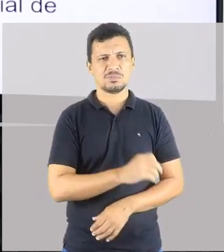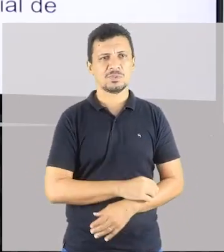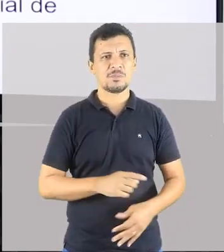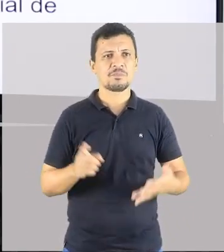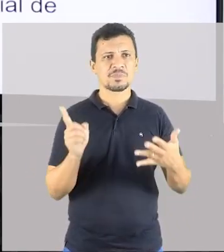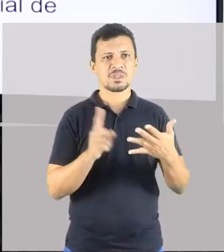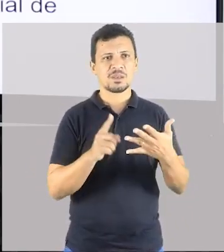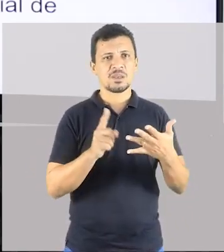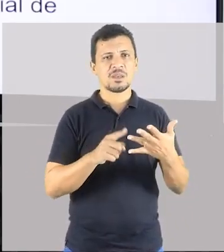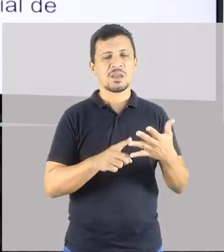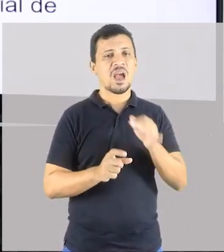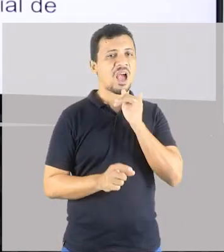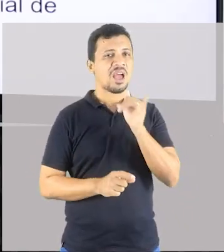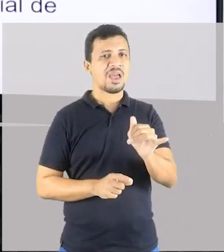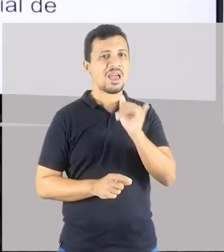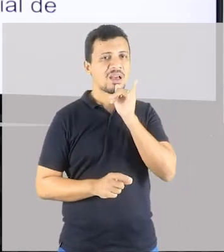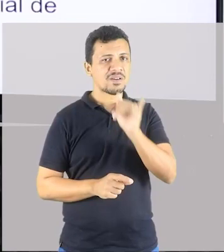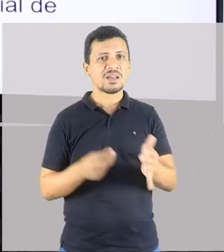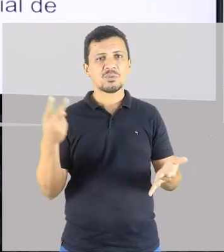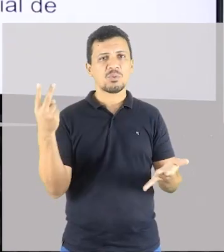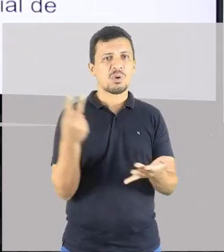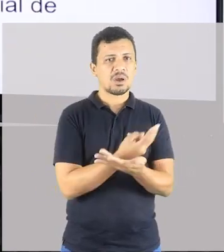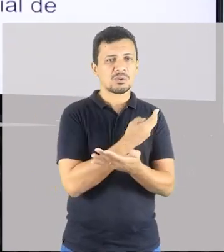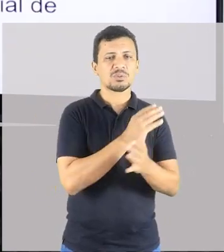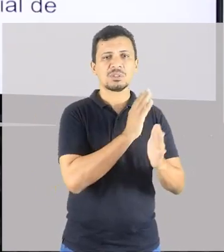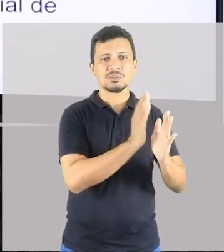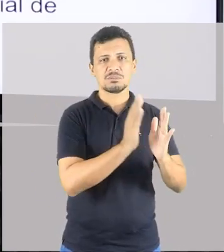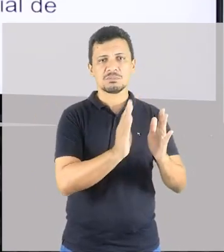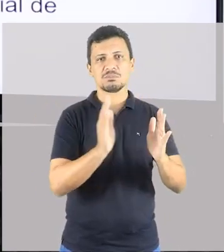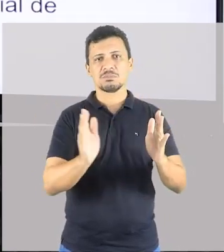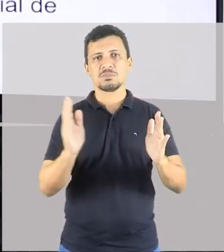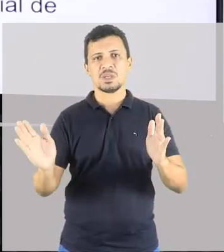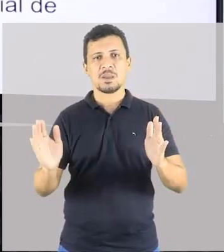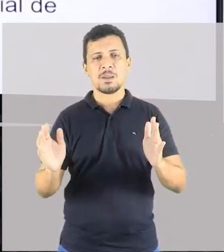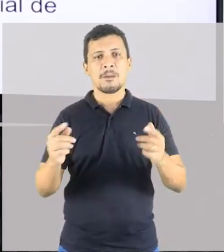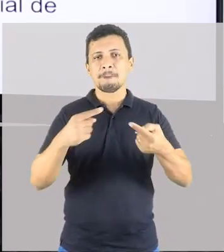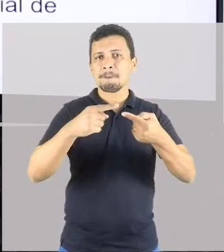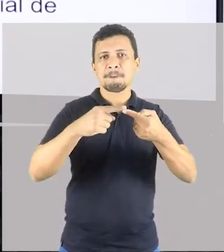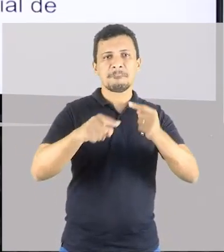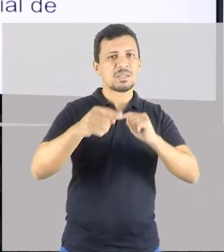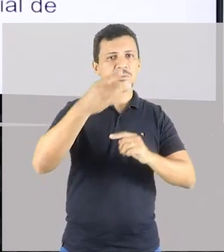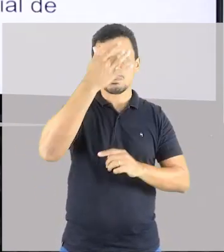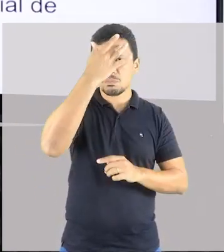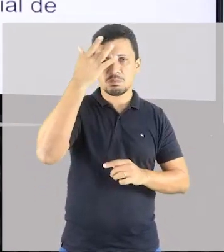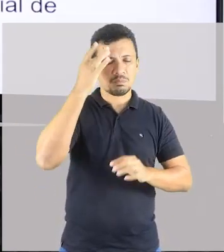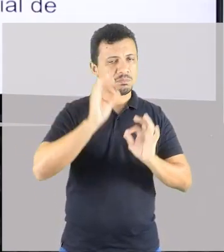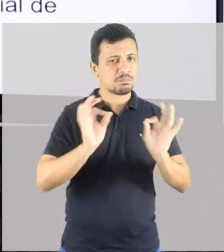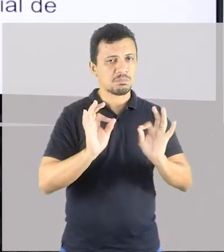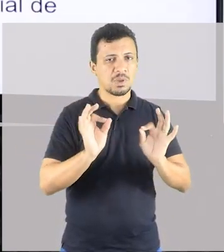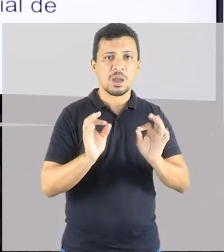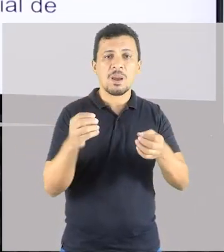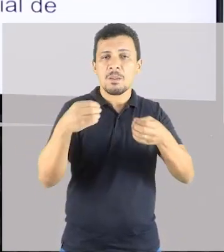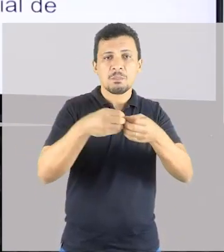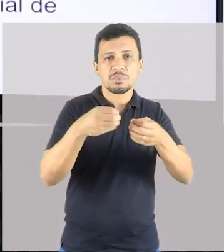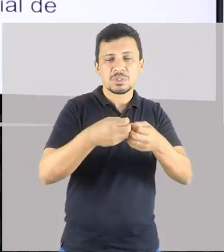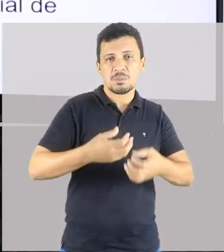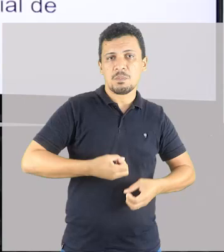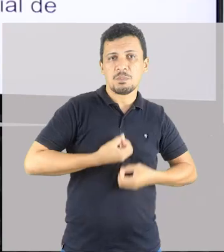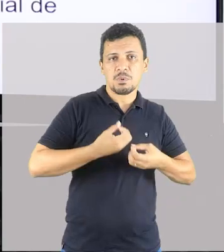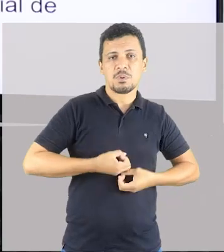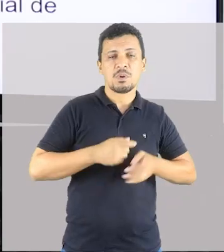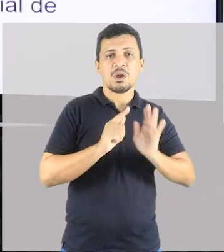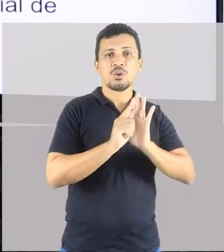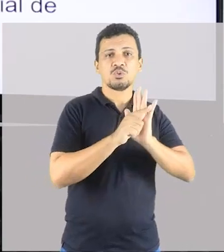relato dos acontecimentos, de forma impessoal, aproxima o poema do